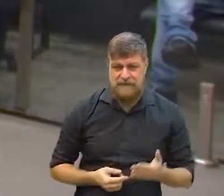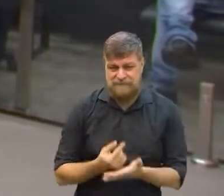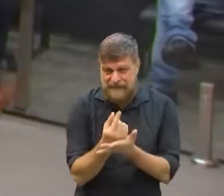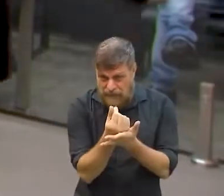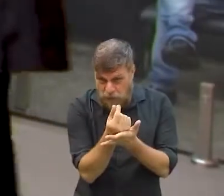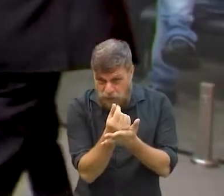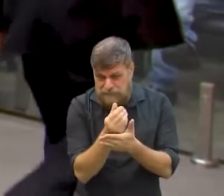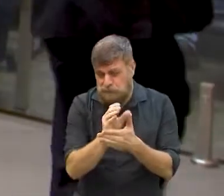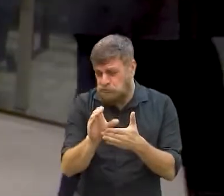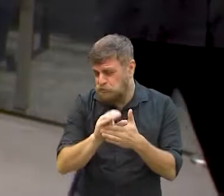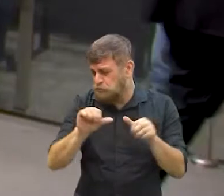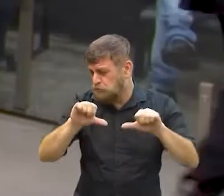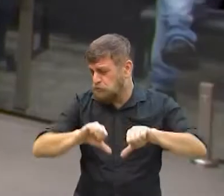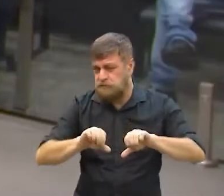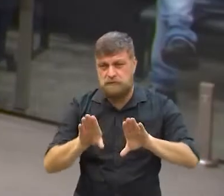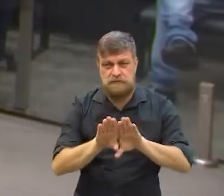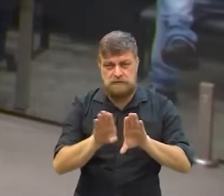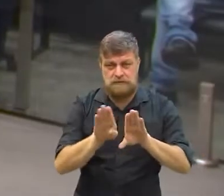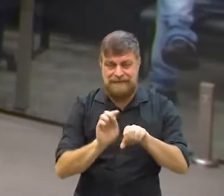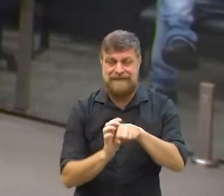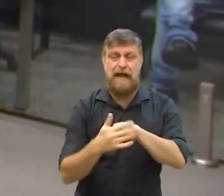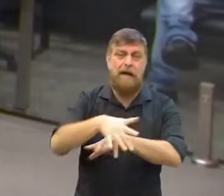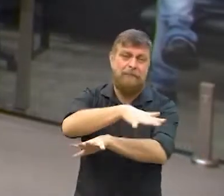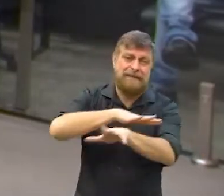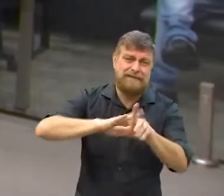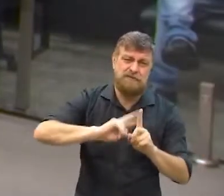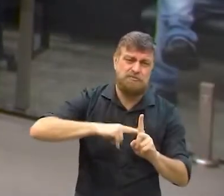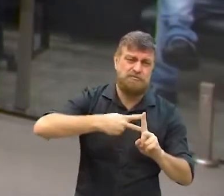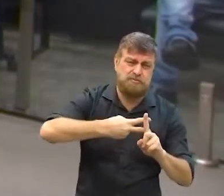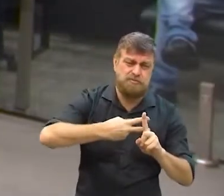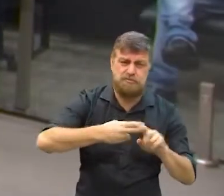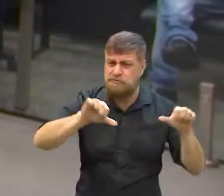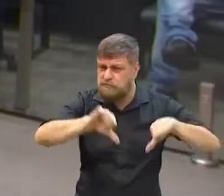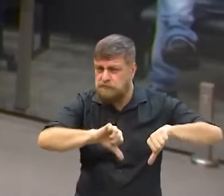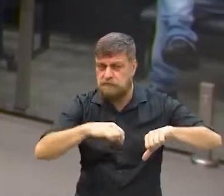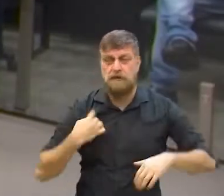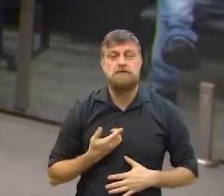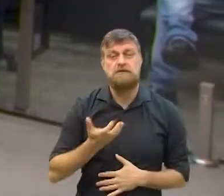crise econômica agravado aí pela crise pandêmica. Então,